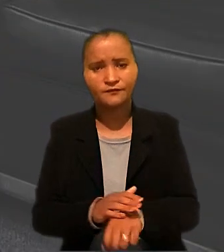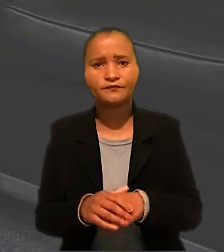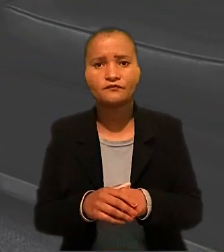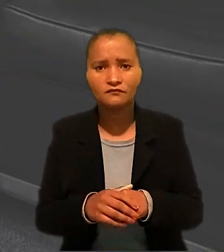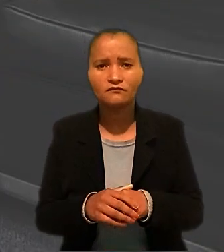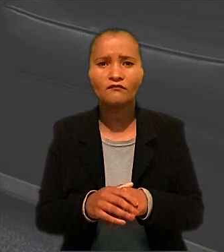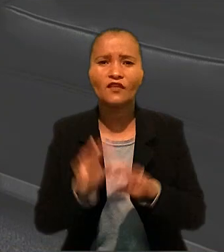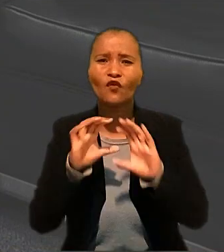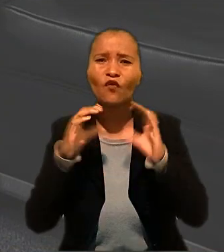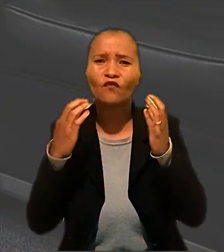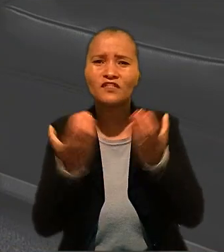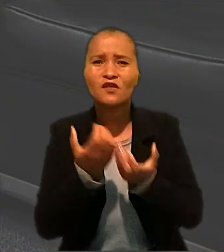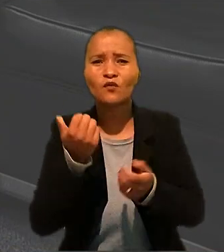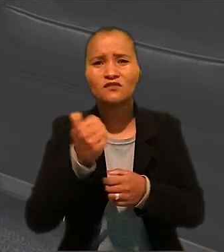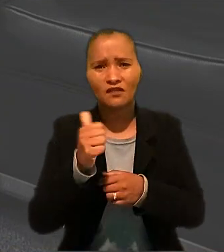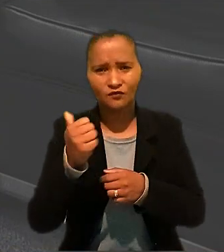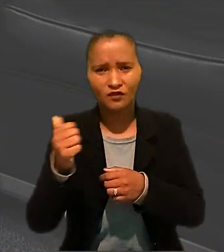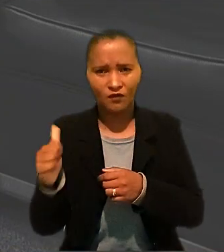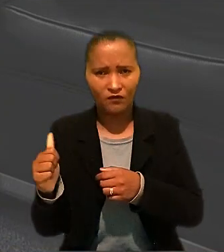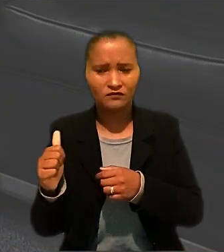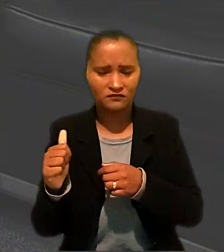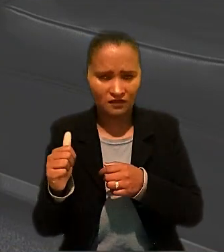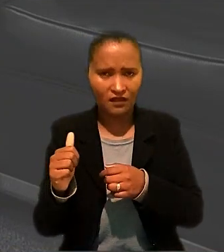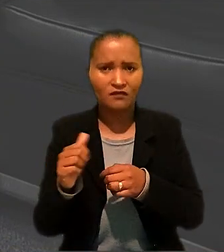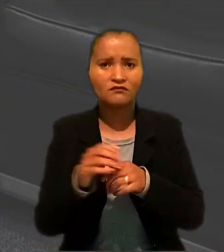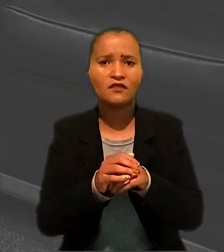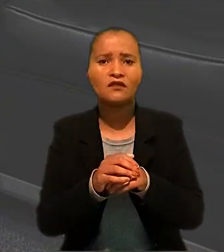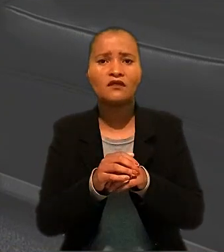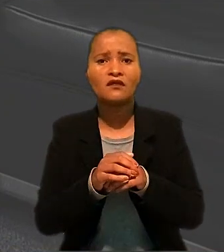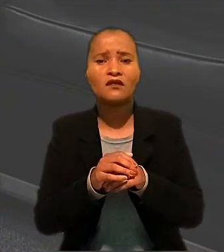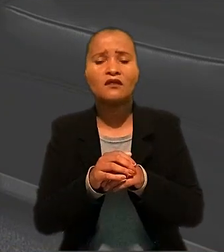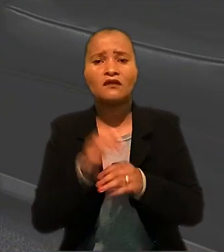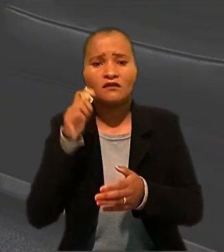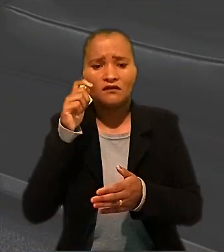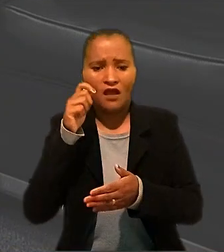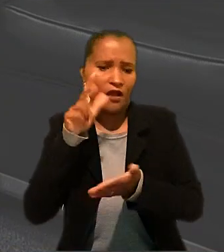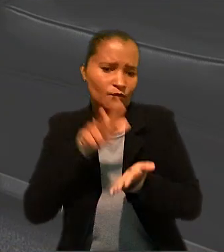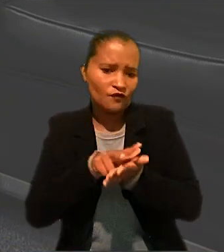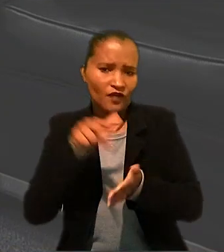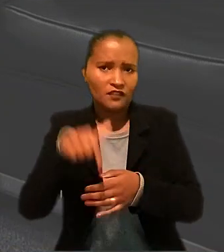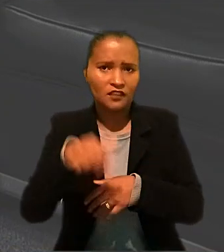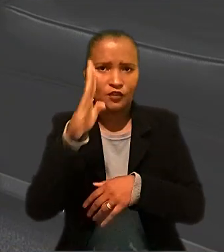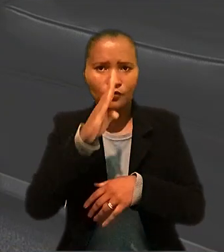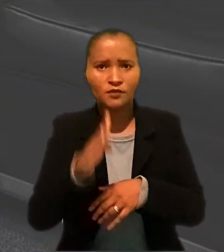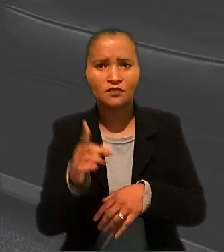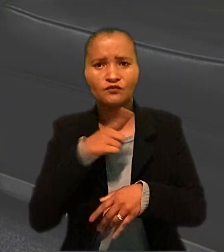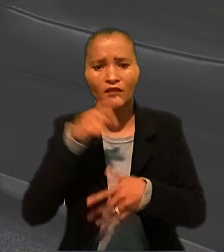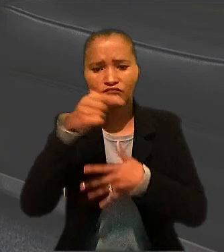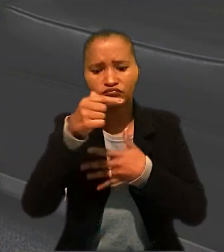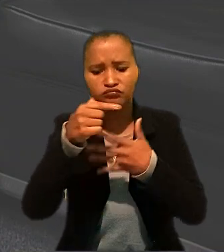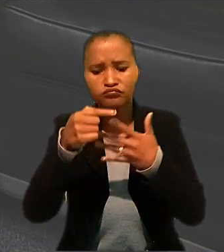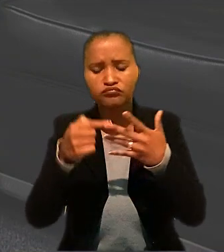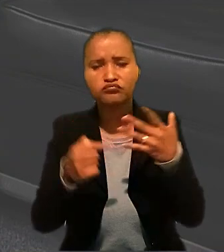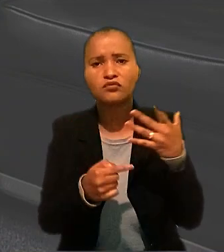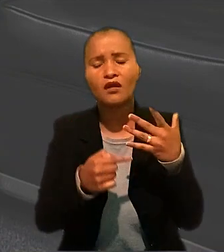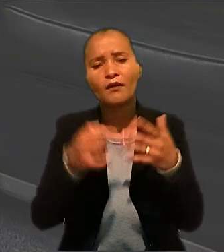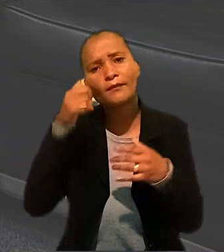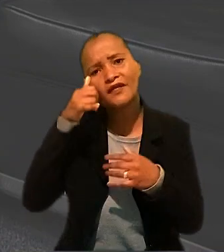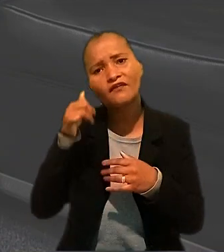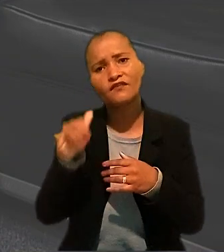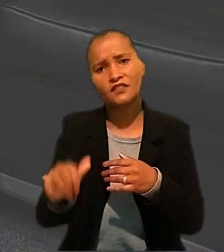Convenção 111 da Organização Internacional do Trabalho, que é ratificada pelo Brasil, traz ali uma série de medidas que venham